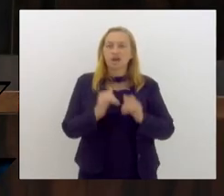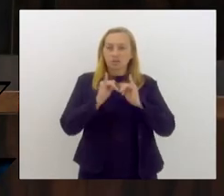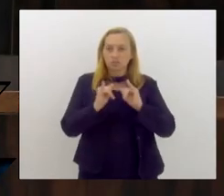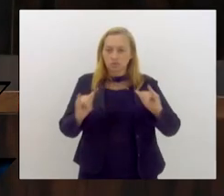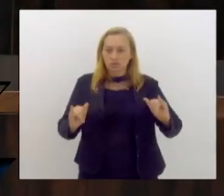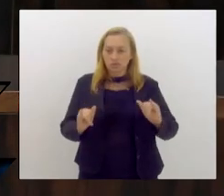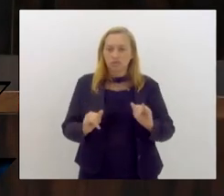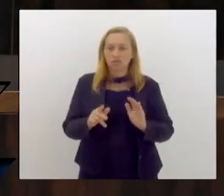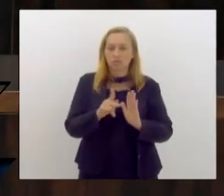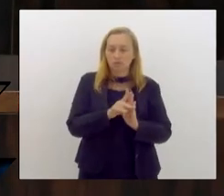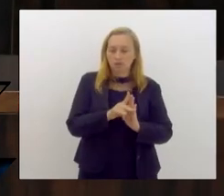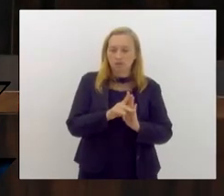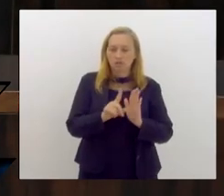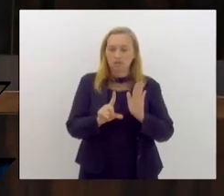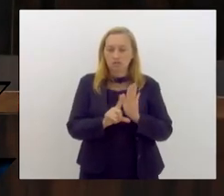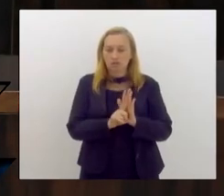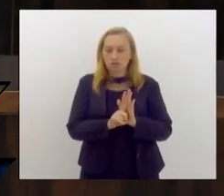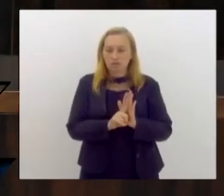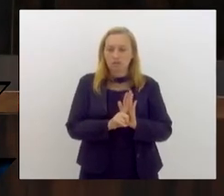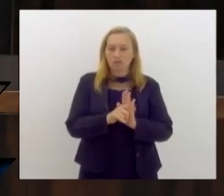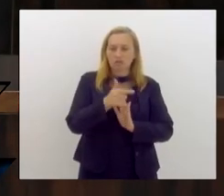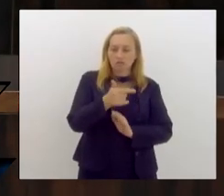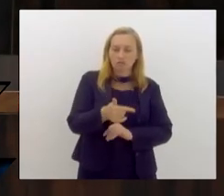Anuncio, projeto de lei